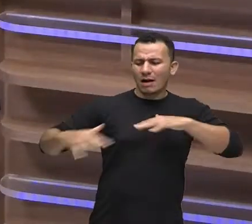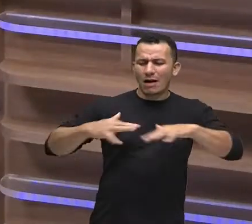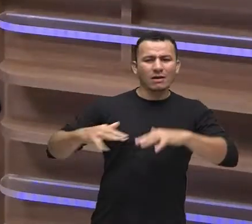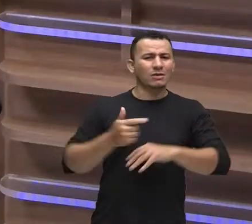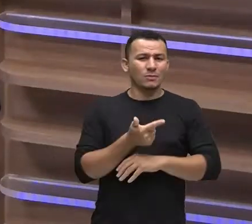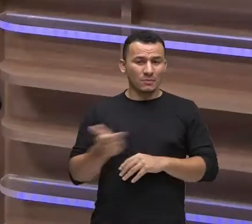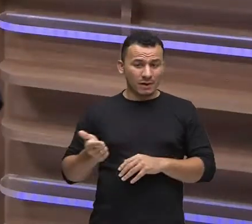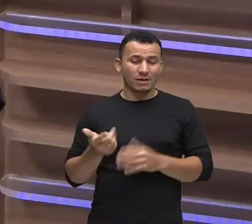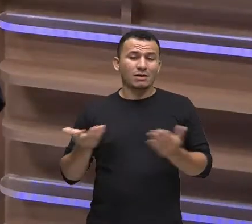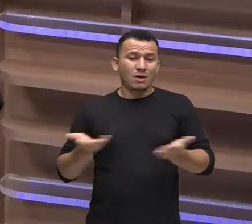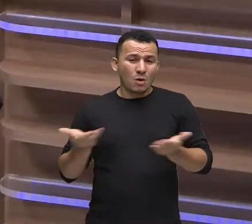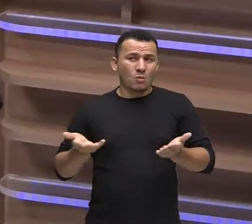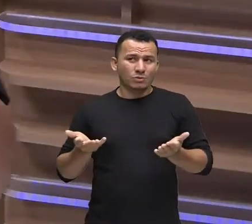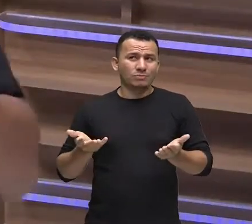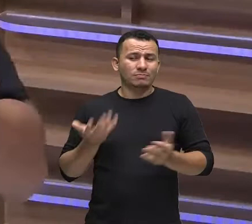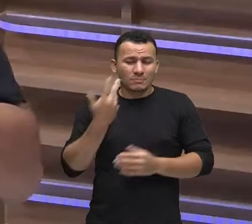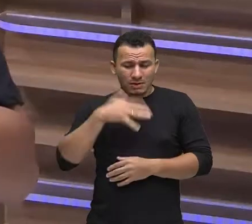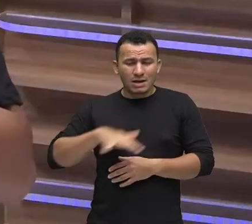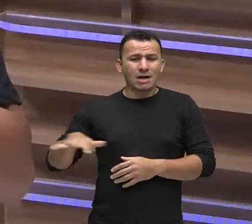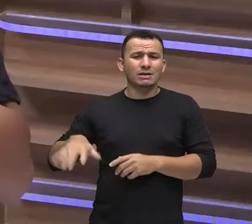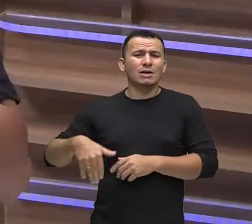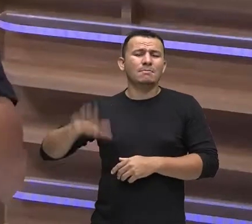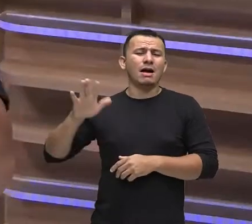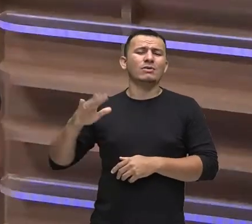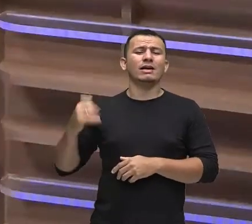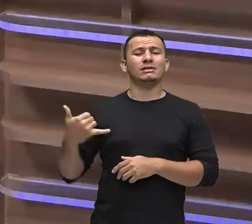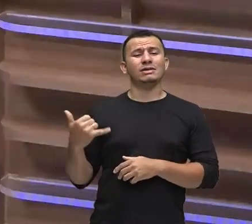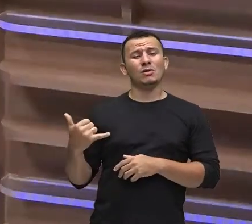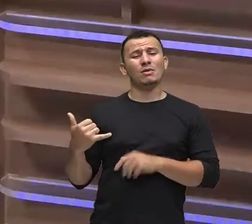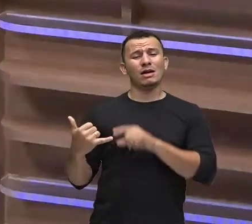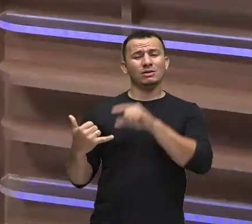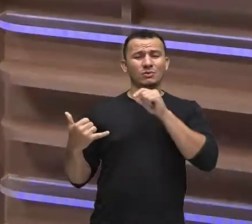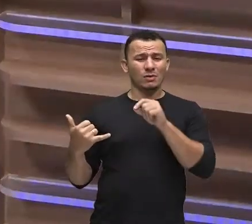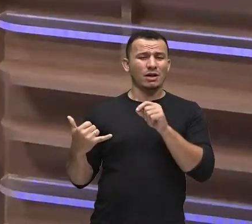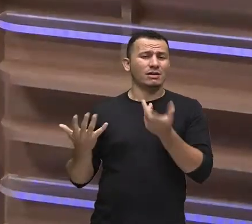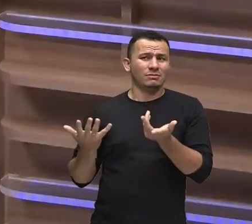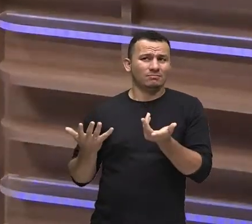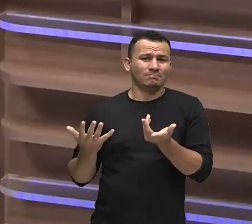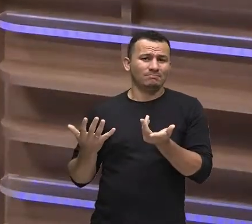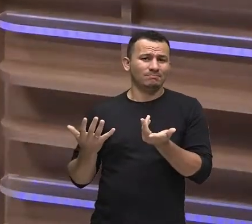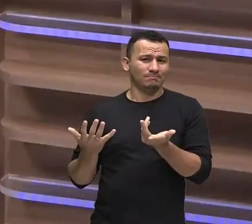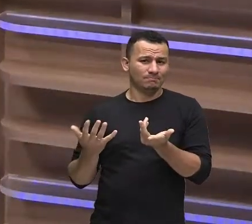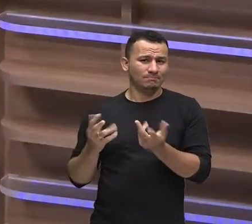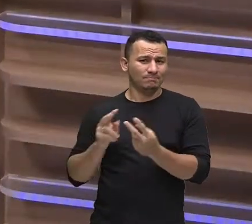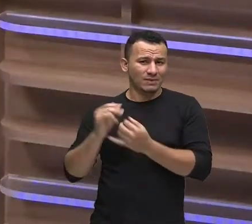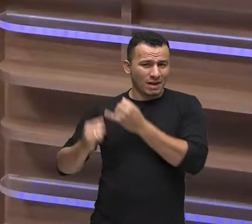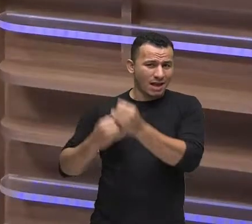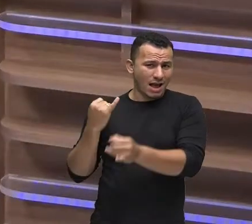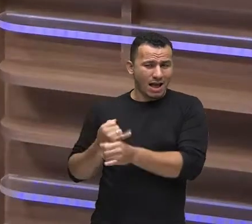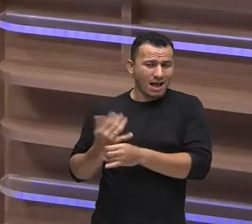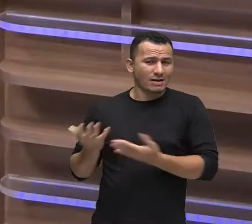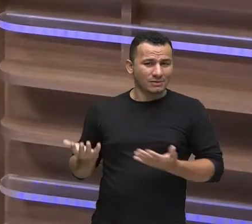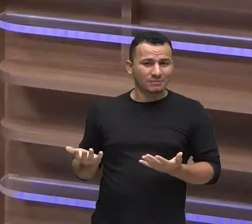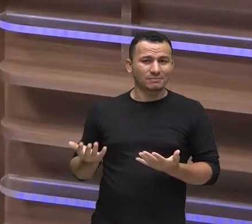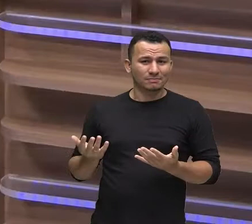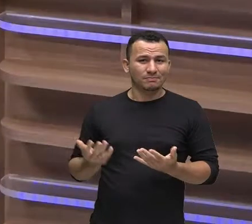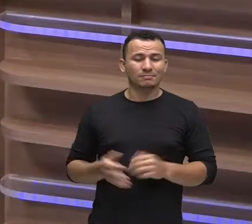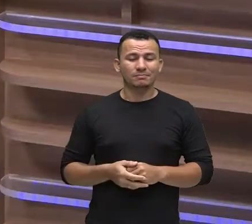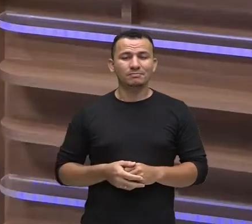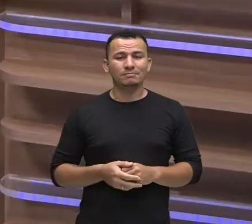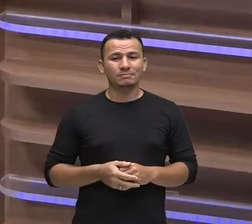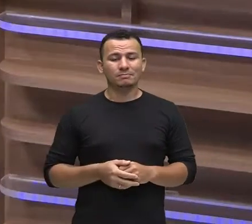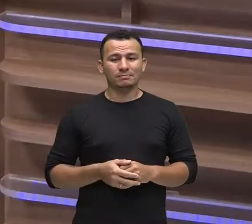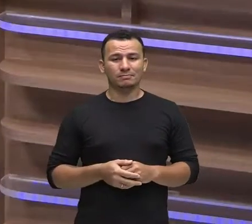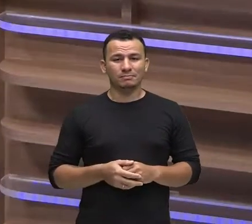crianças hoje elas têm a preferência por um jogo eletrônico, por um jogo com de